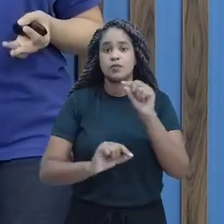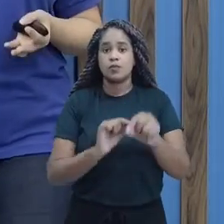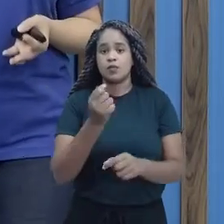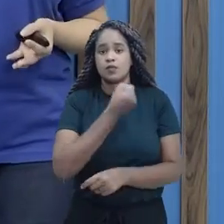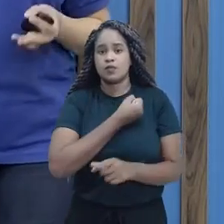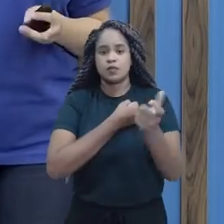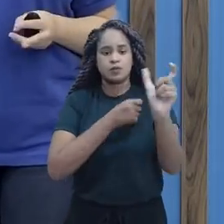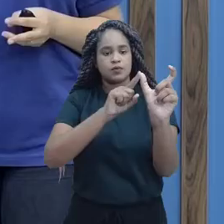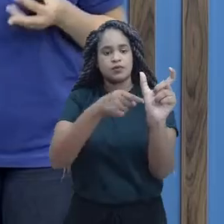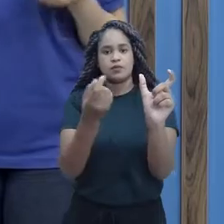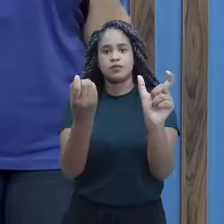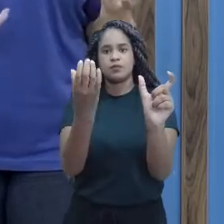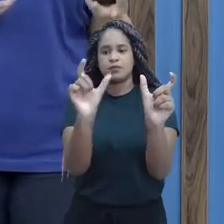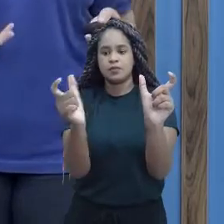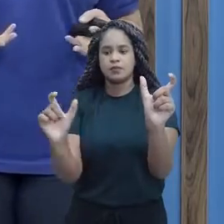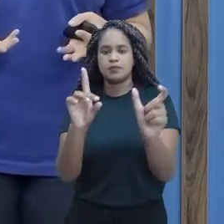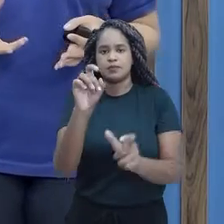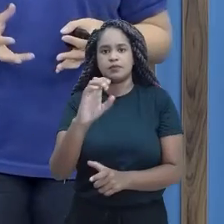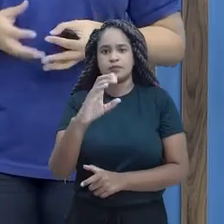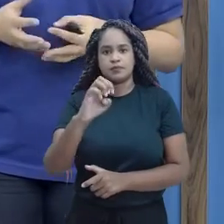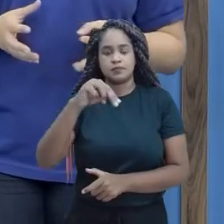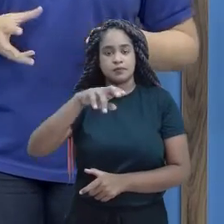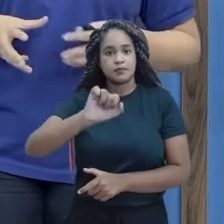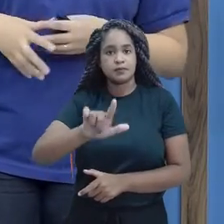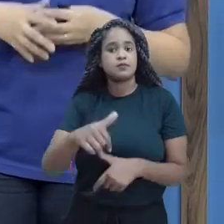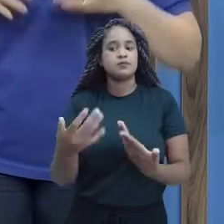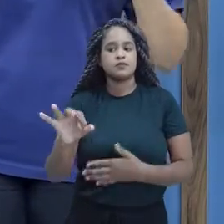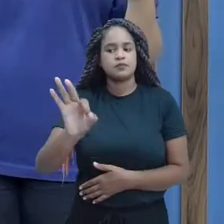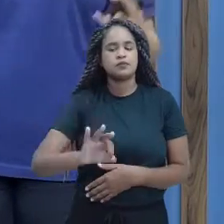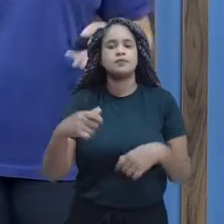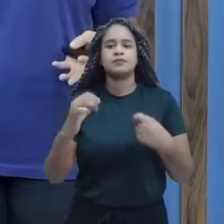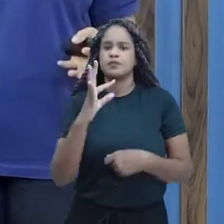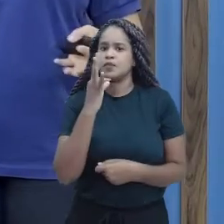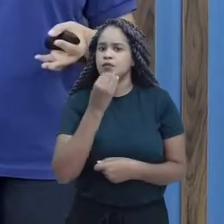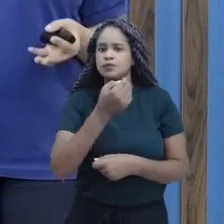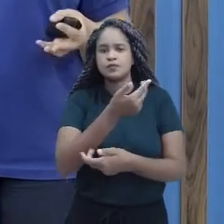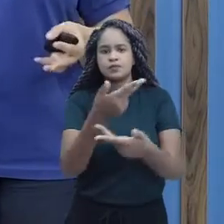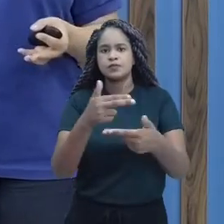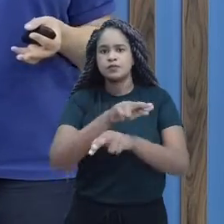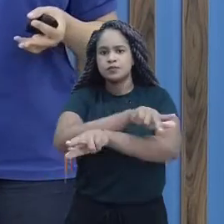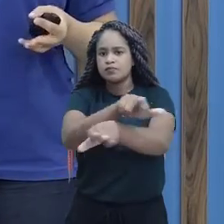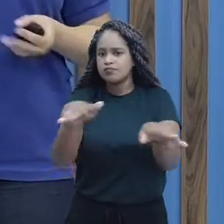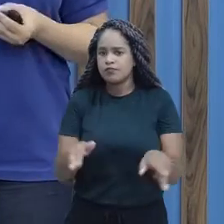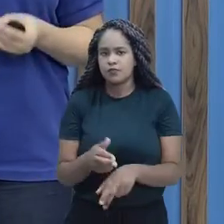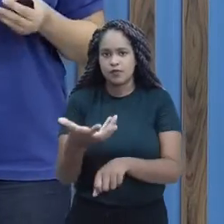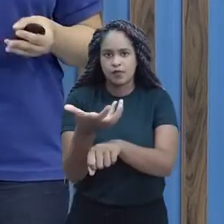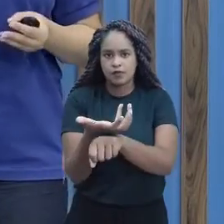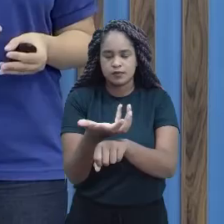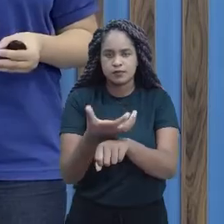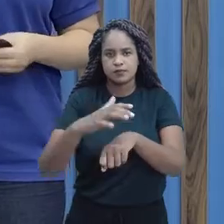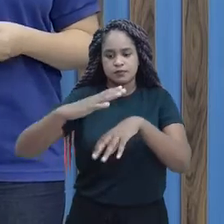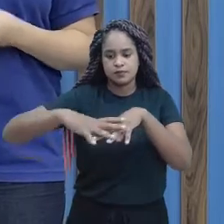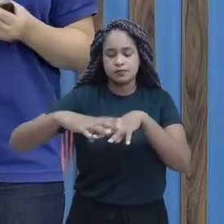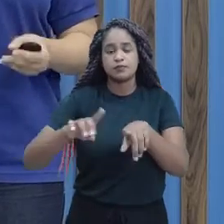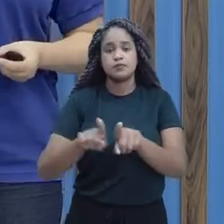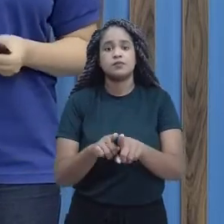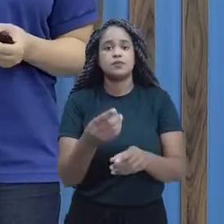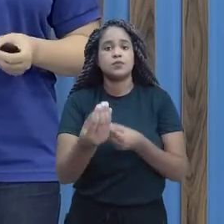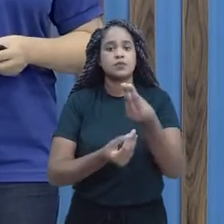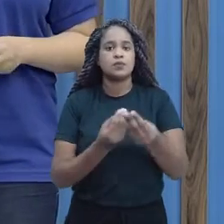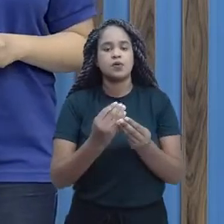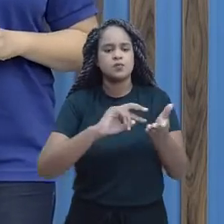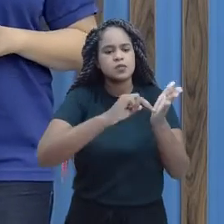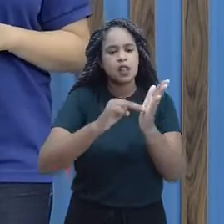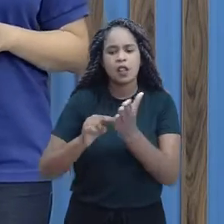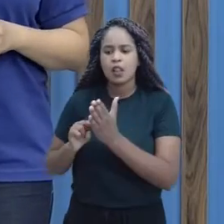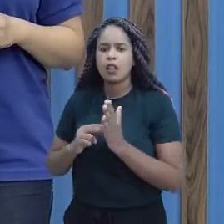vê que porcentagem, ela necessita de um conhecimento de vários campos ao mesmo tempo, né? E as possibilidades de